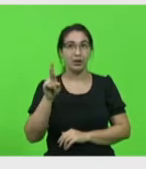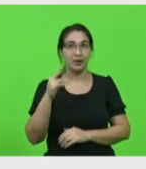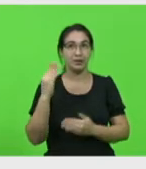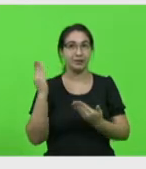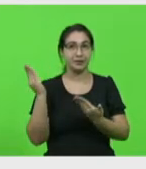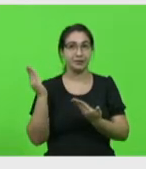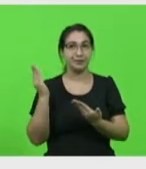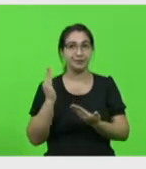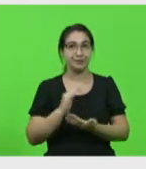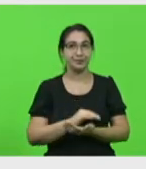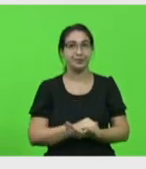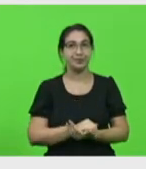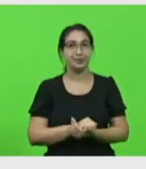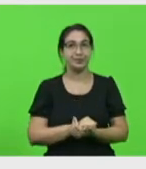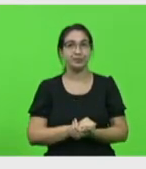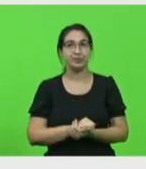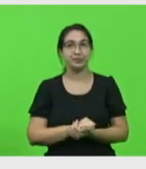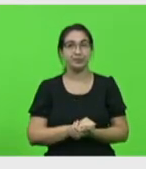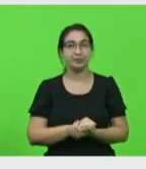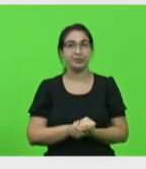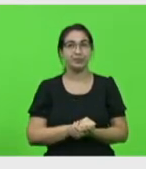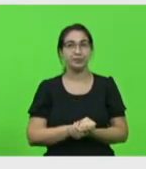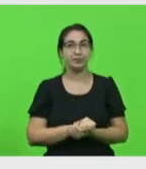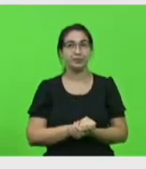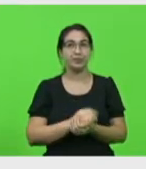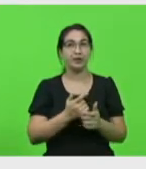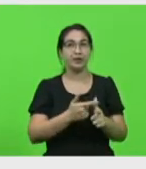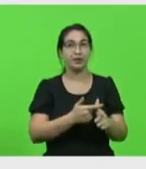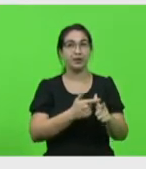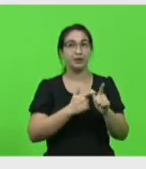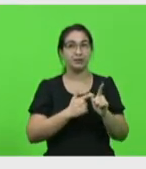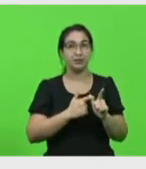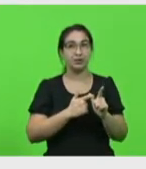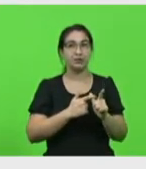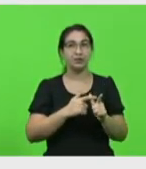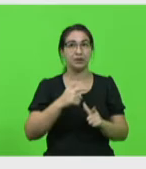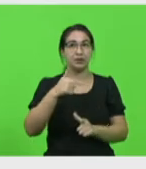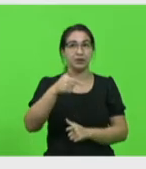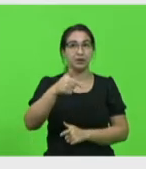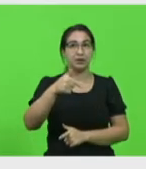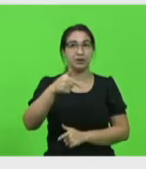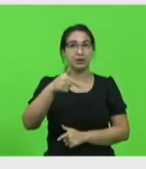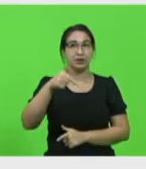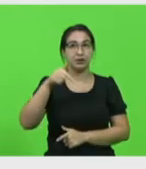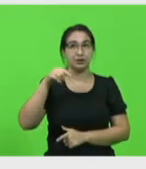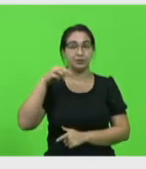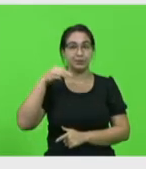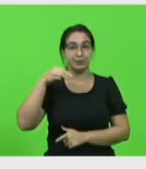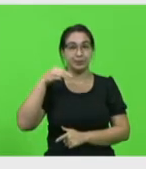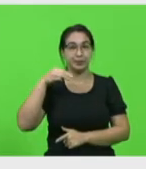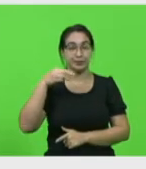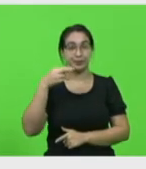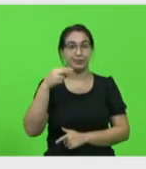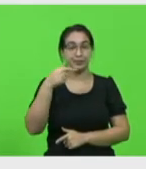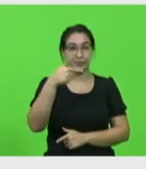600 mil reais. A dívida, 7 milhões e 200.